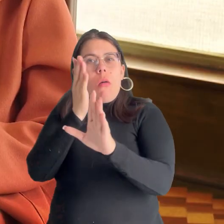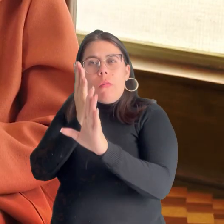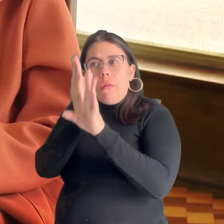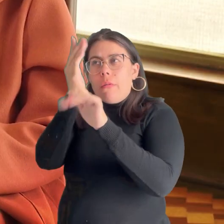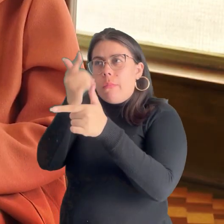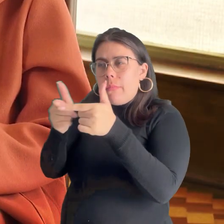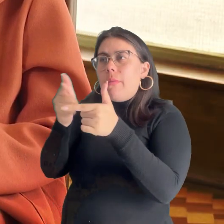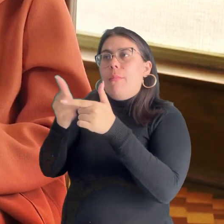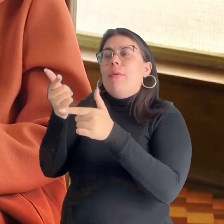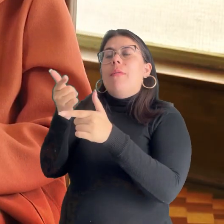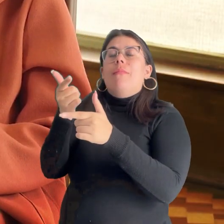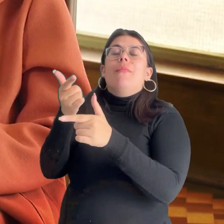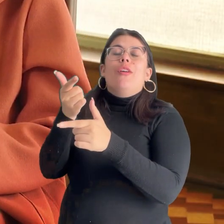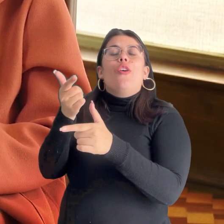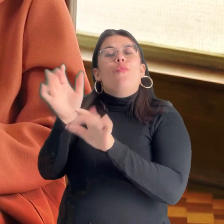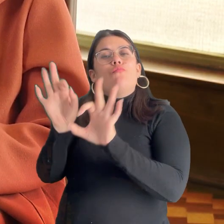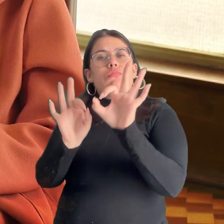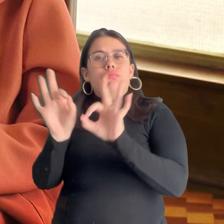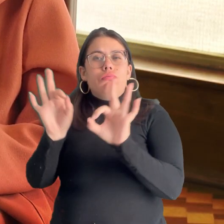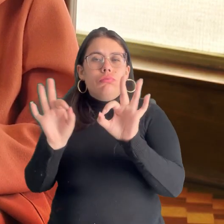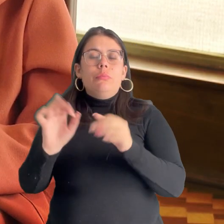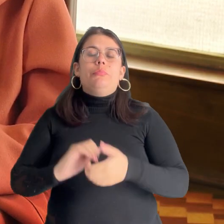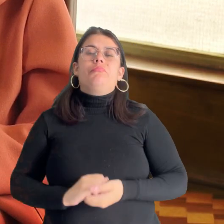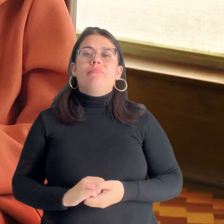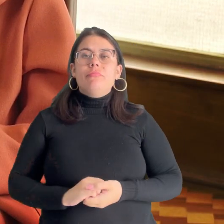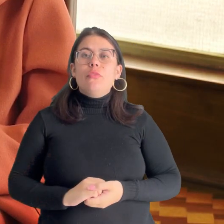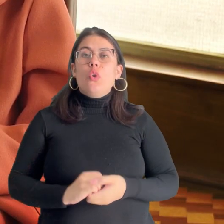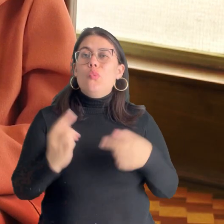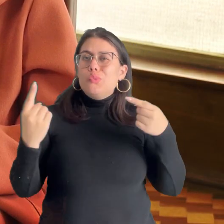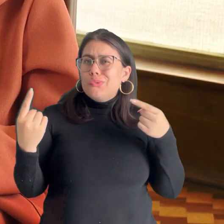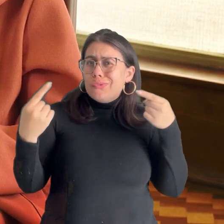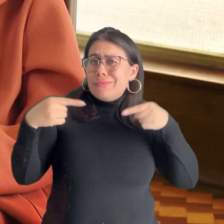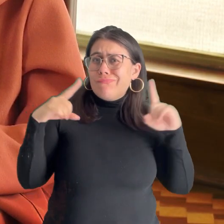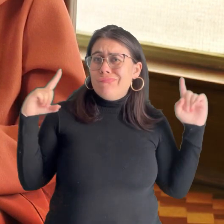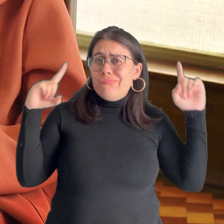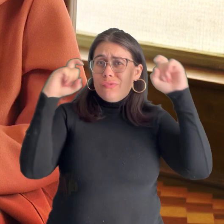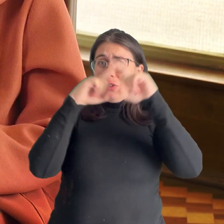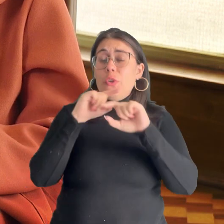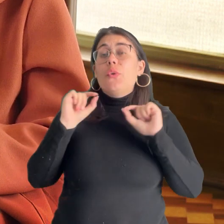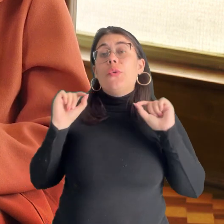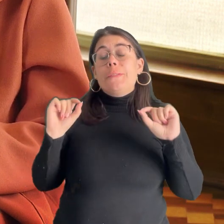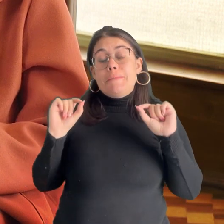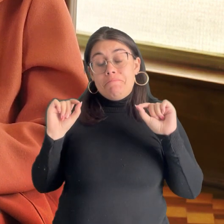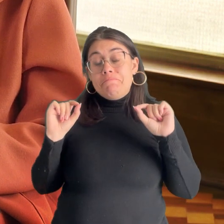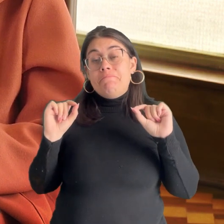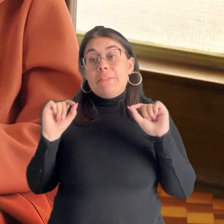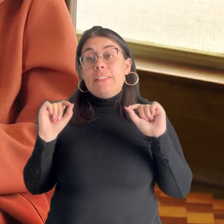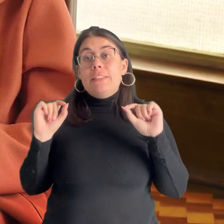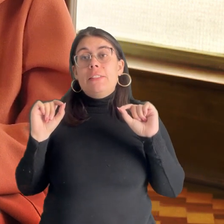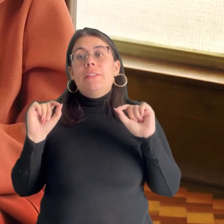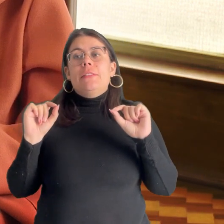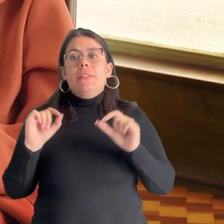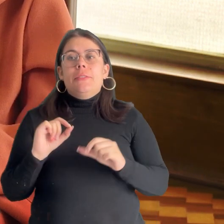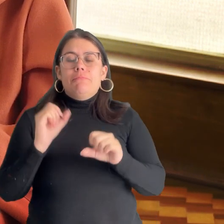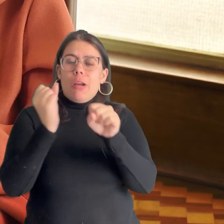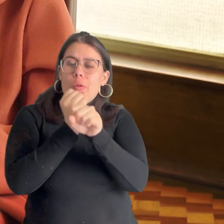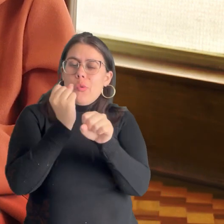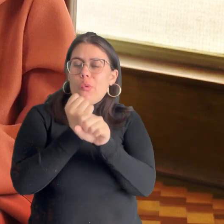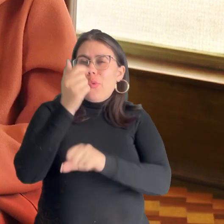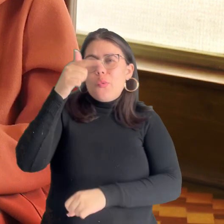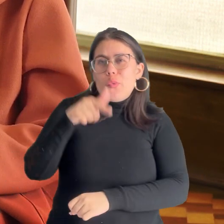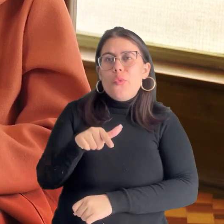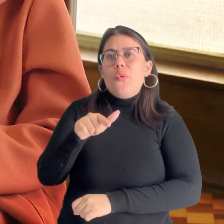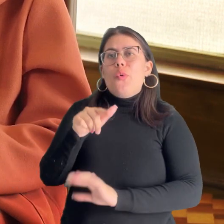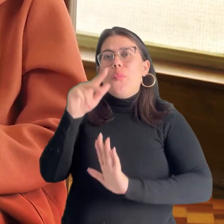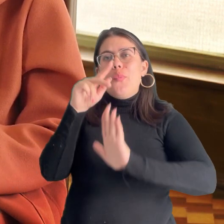Então, os grandes desafios do restauro, acho que foram, por um lado, no âmbito do próprio